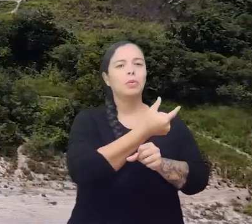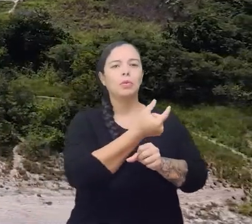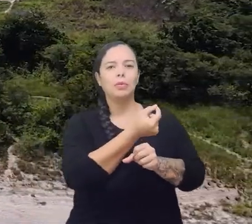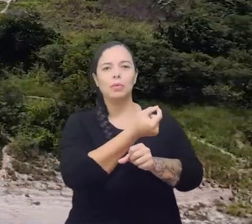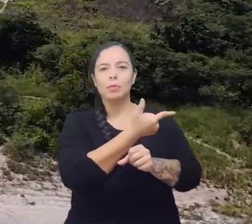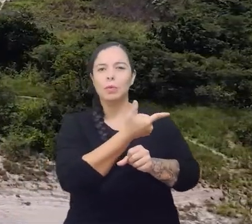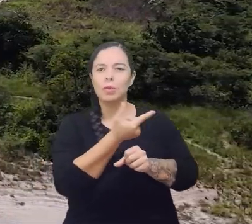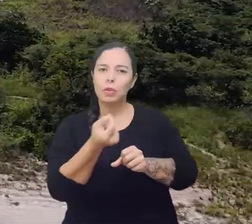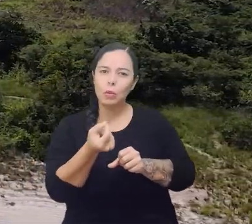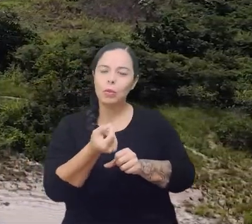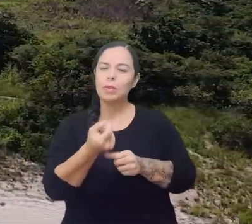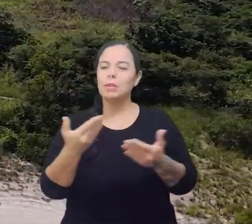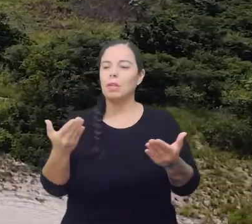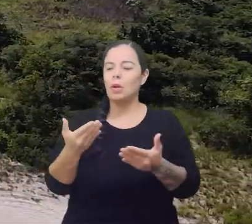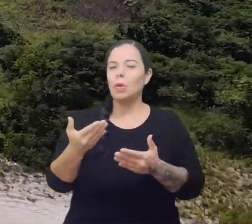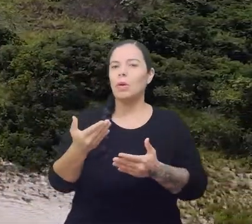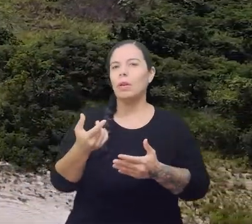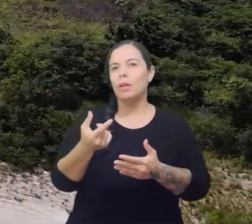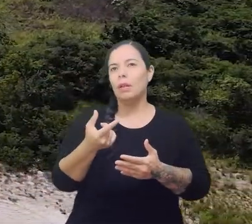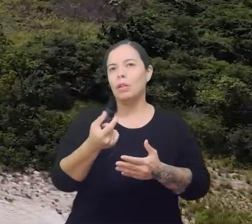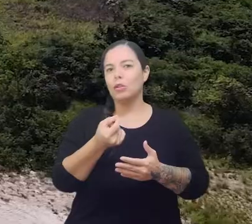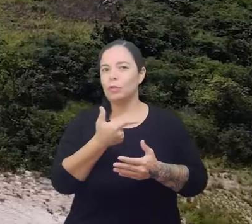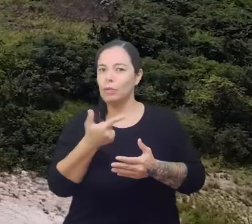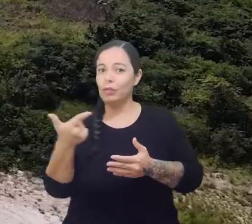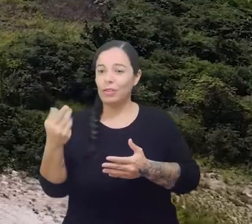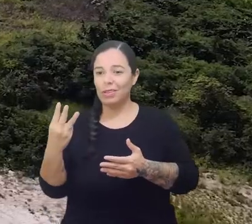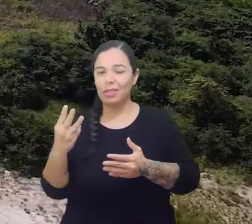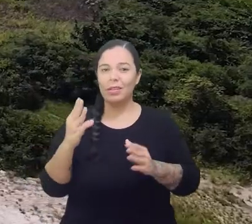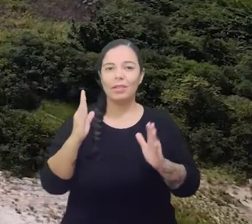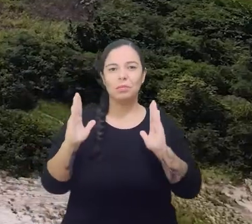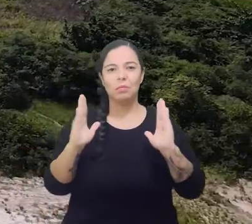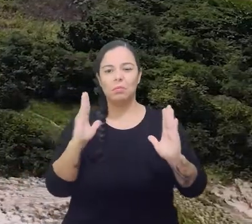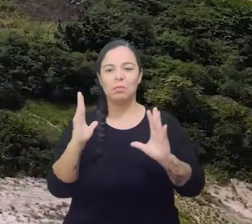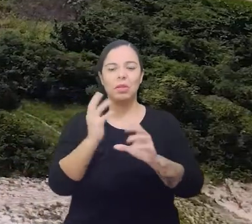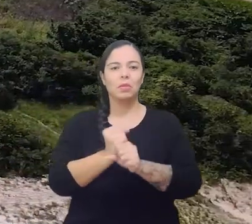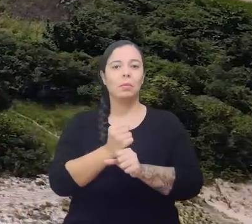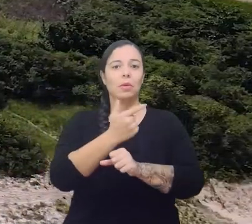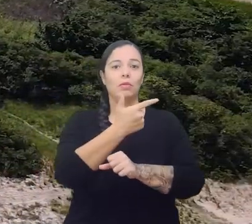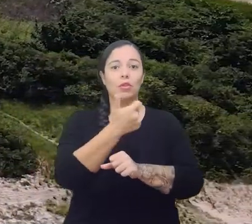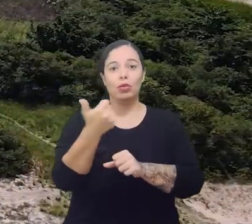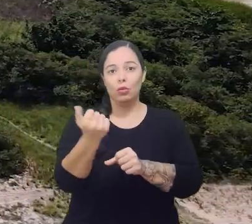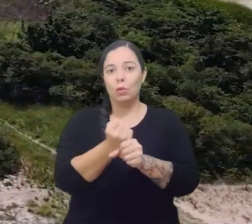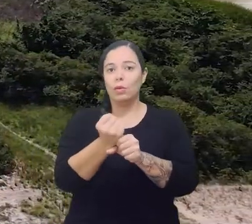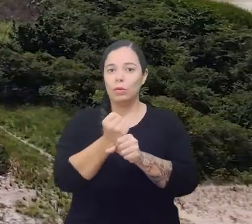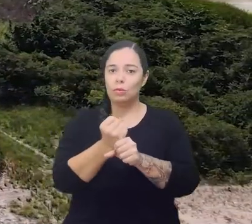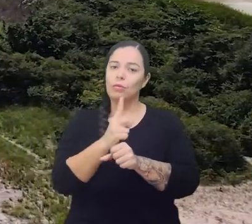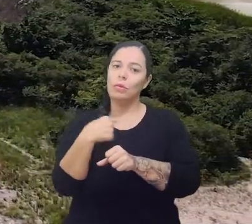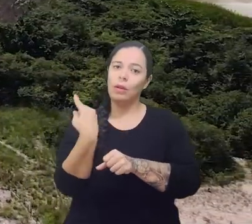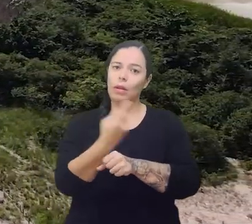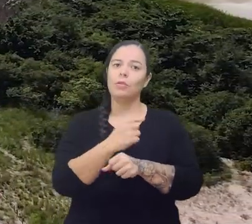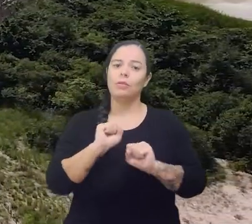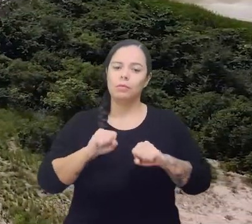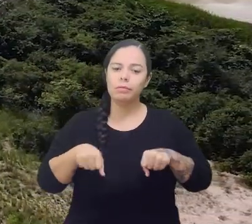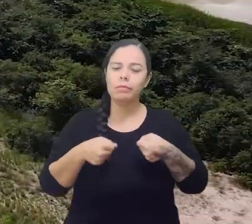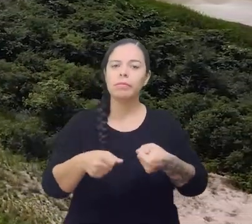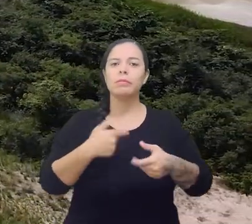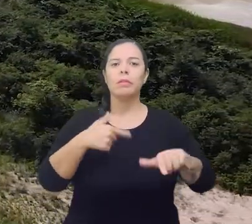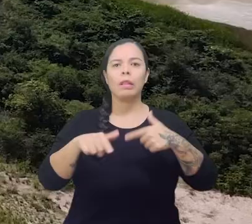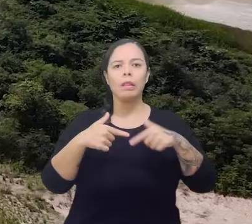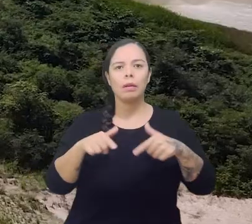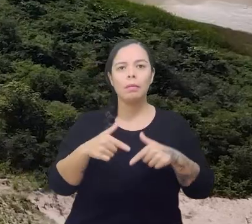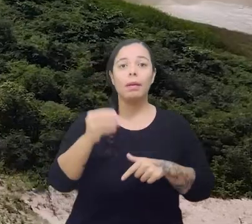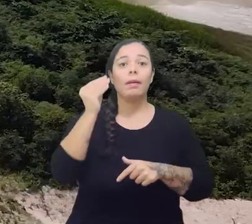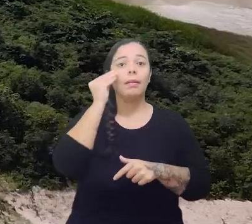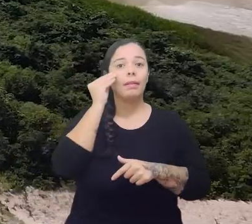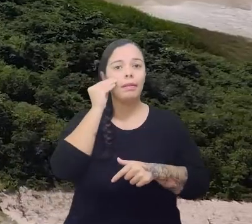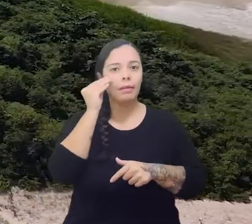2023, está fazendo 21 anos que a gente trabalha tentando, desde que a gente descobriu, né, que